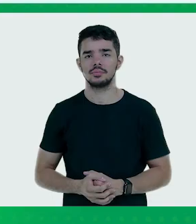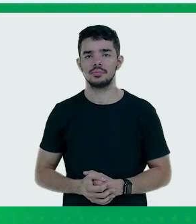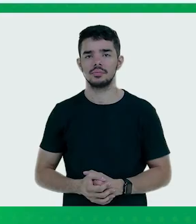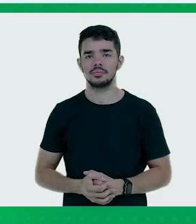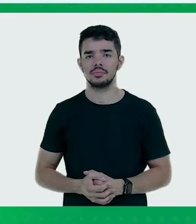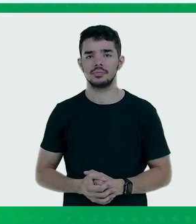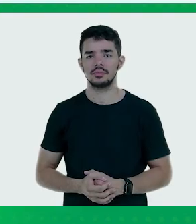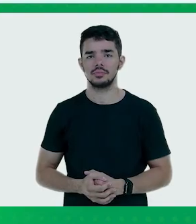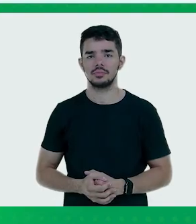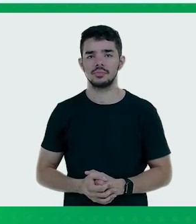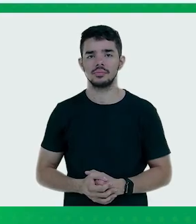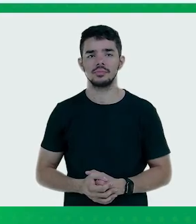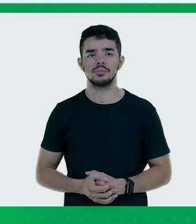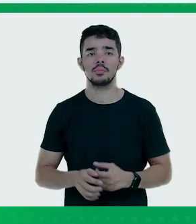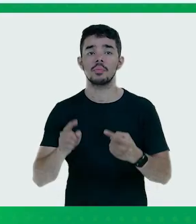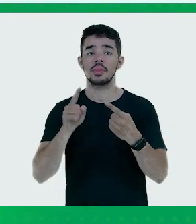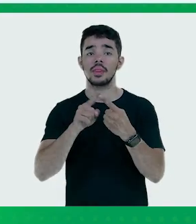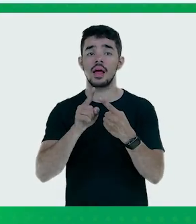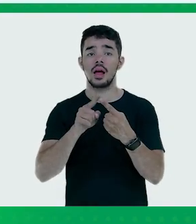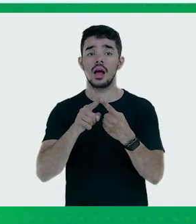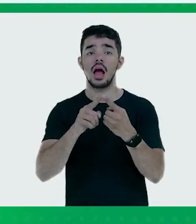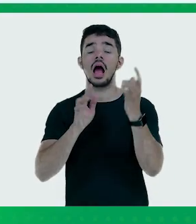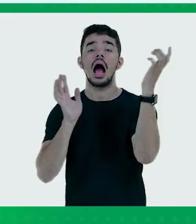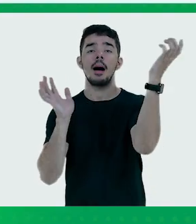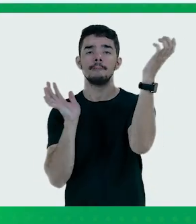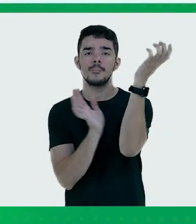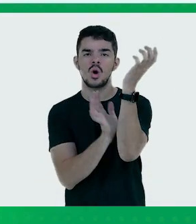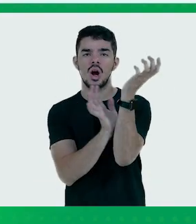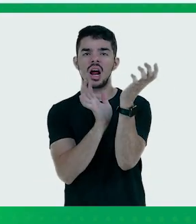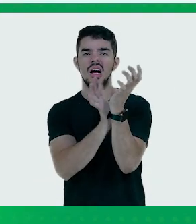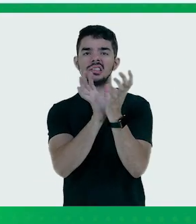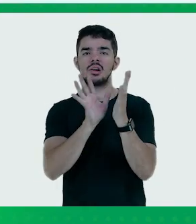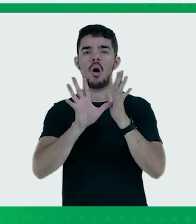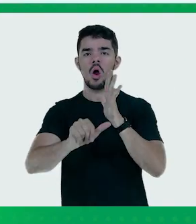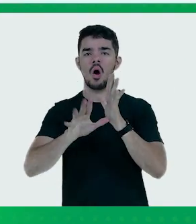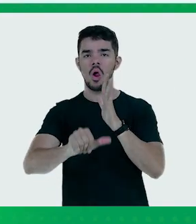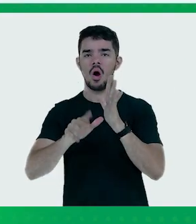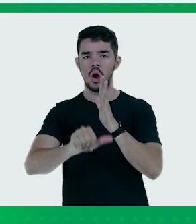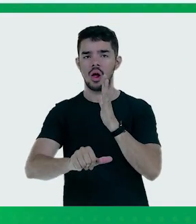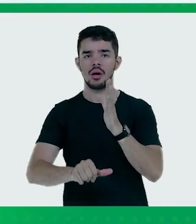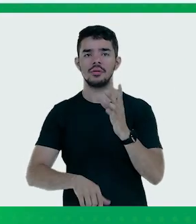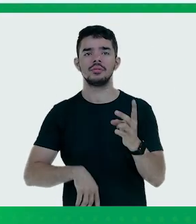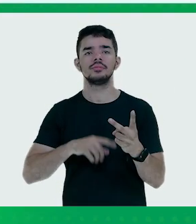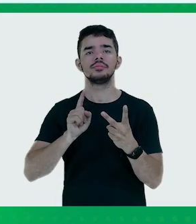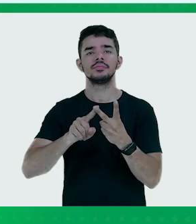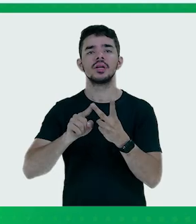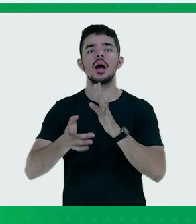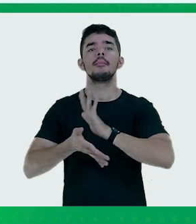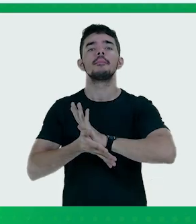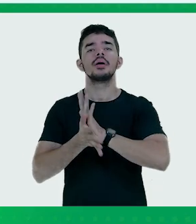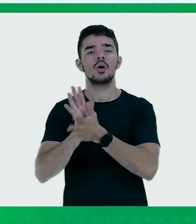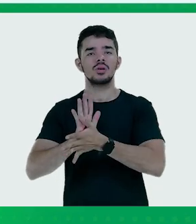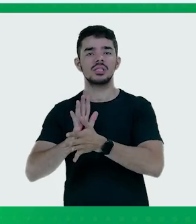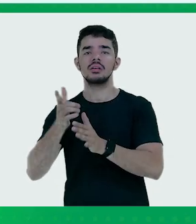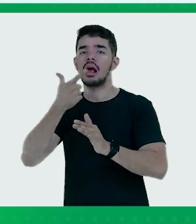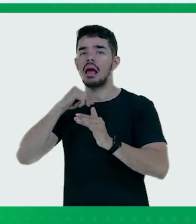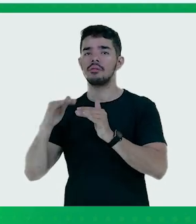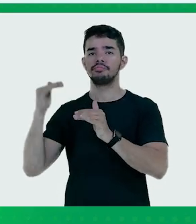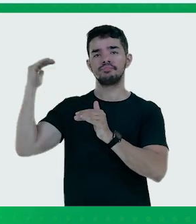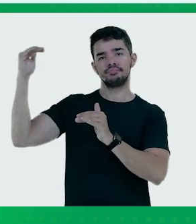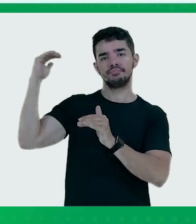né? A burocracia corrupta e nos preconceitos da elite.